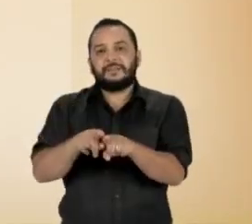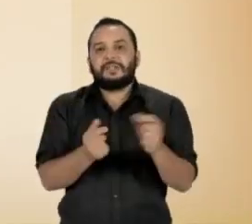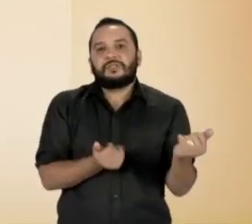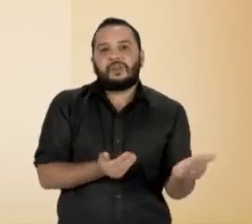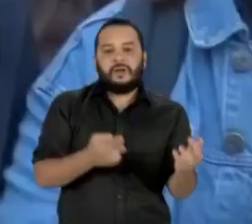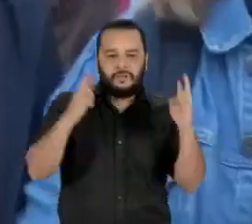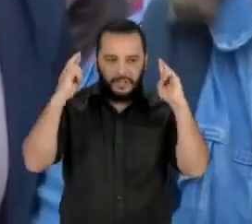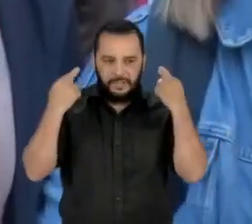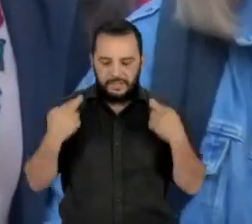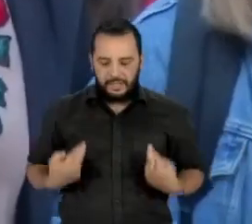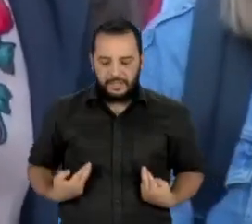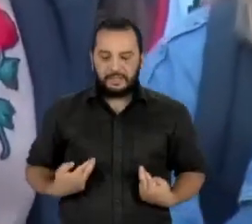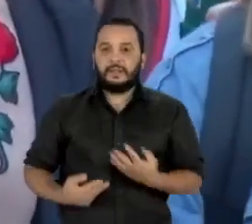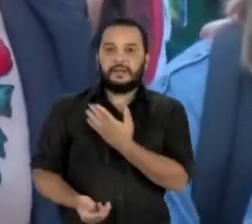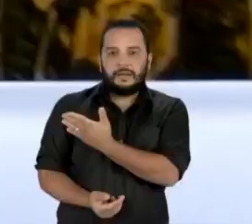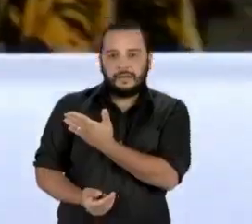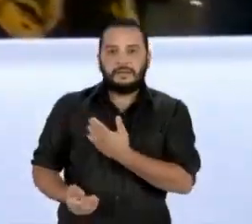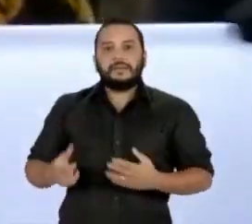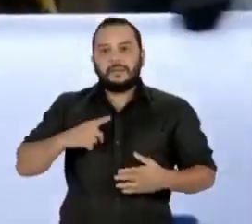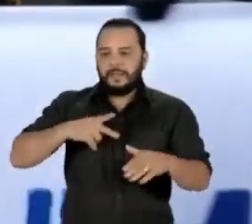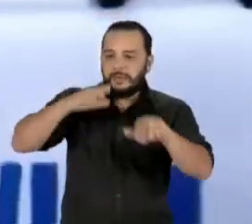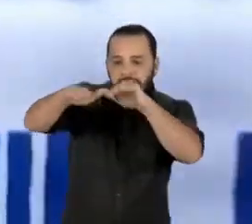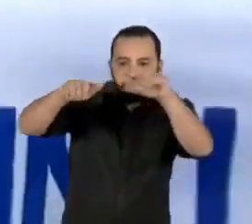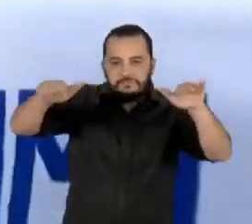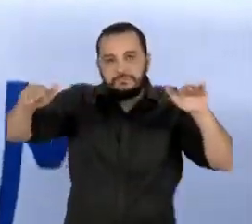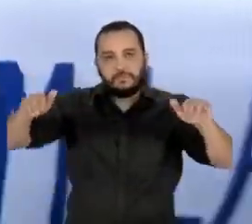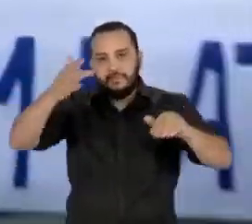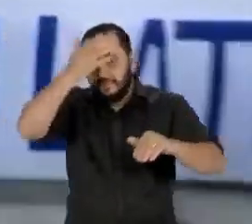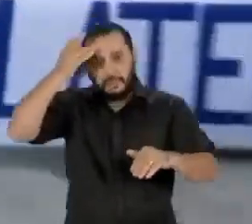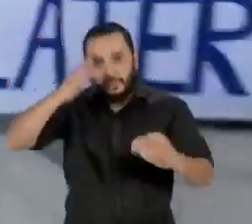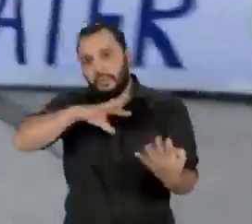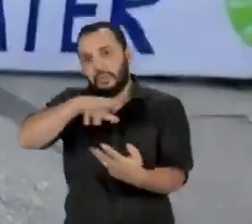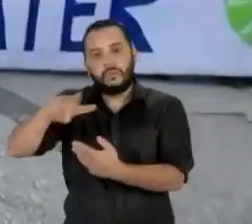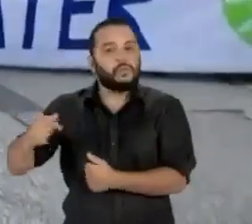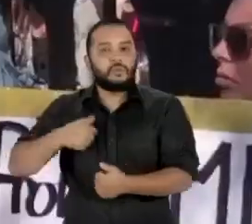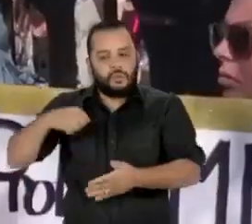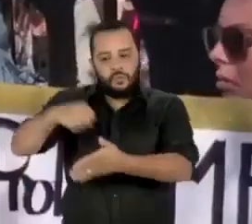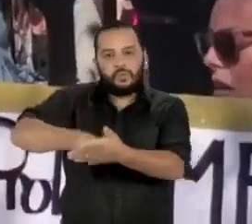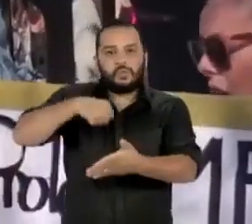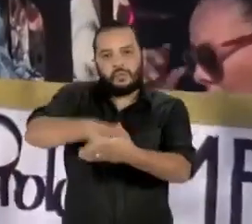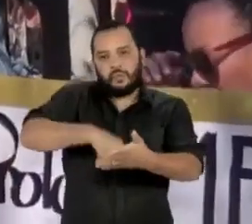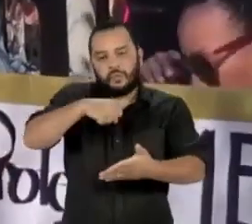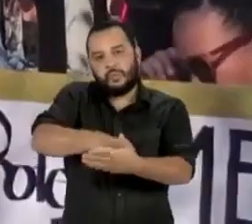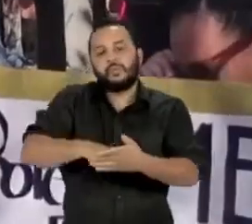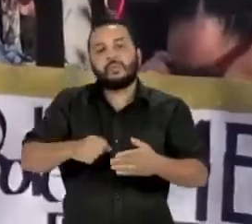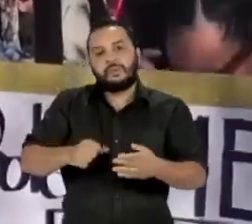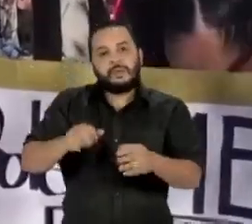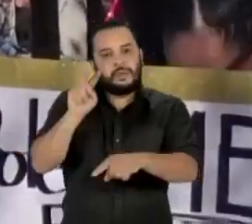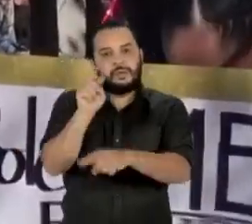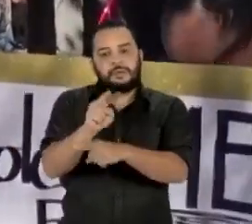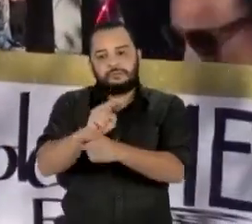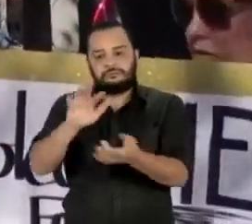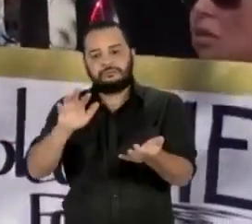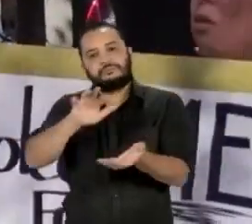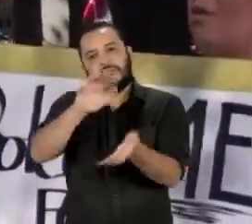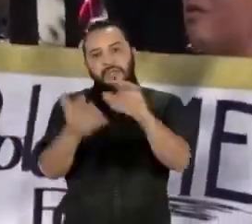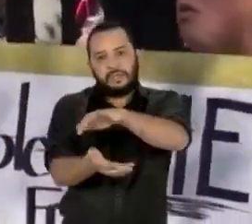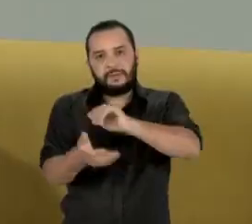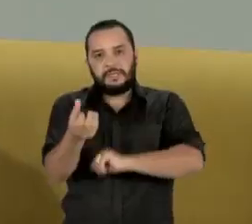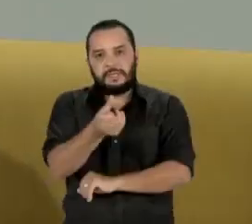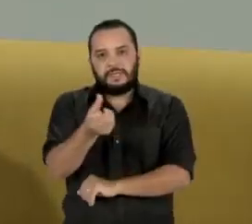Greta Thunberg, que mobiliza milhões de pessoas em todo o mundo nas manifestações chamadas de Sextas-feiras pelo